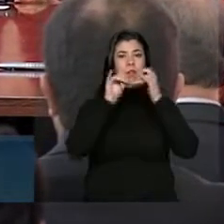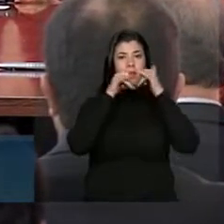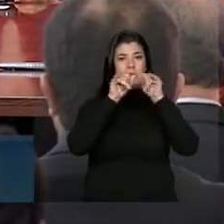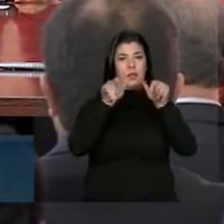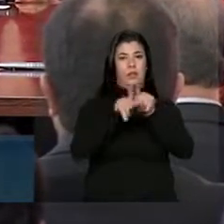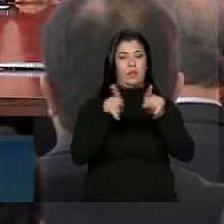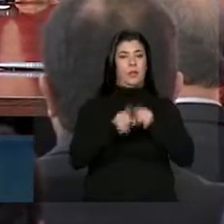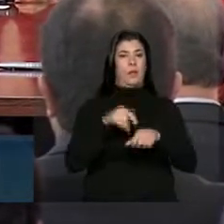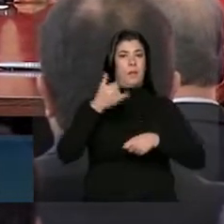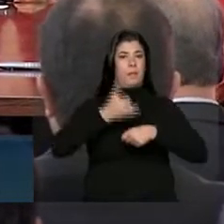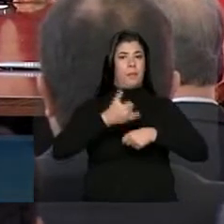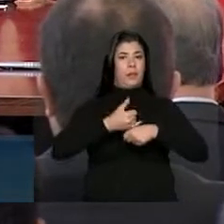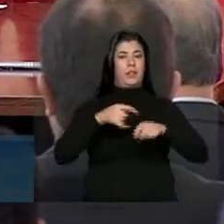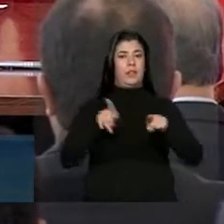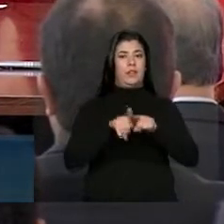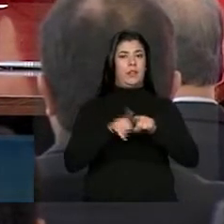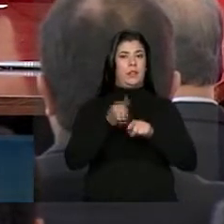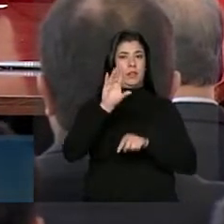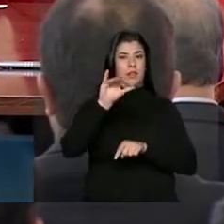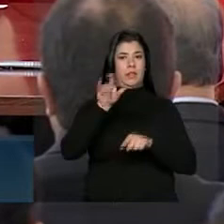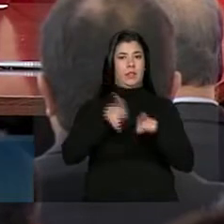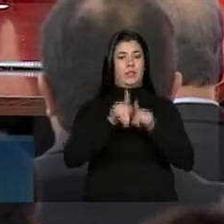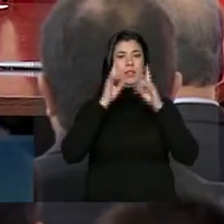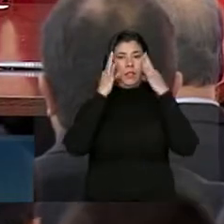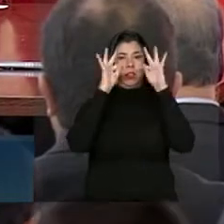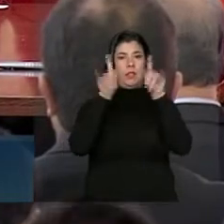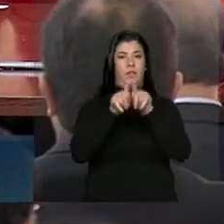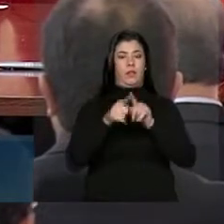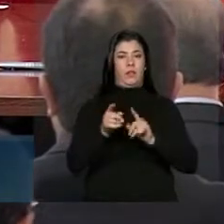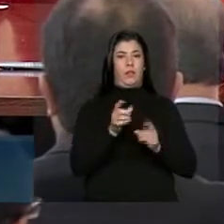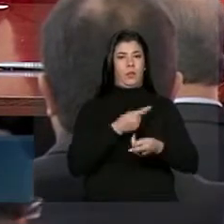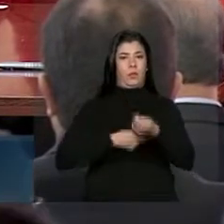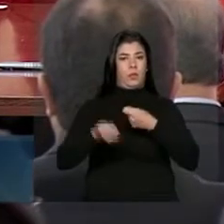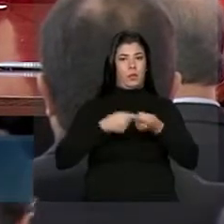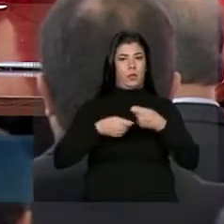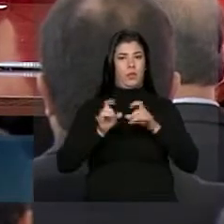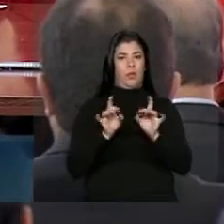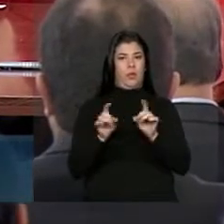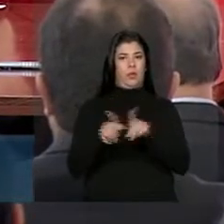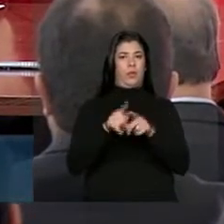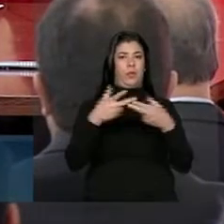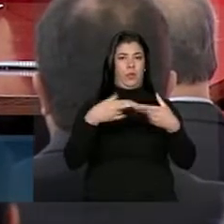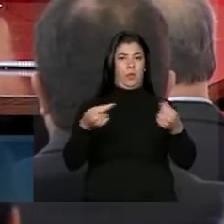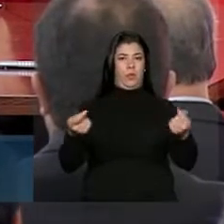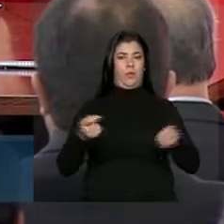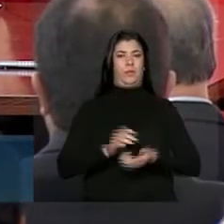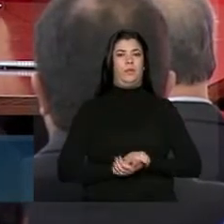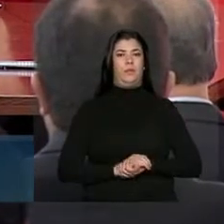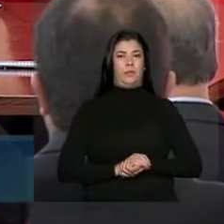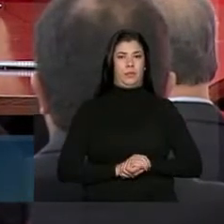energia, mineração, ciência e tecnologia, comércio, entre outros.